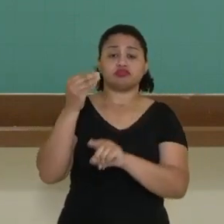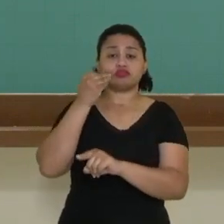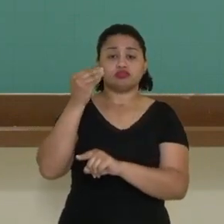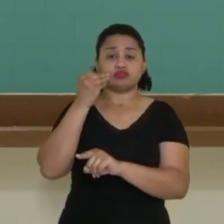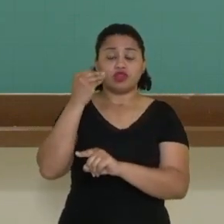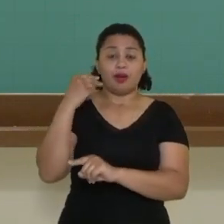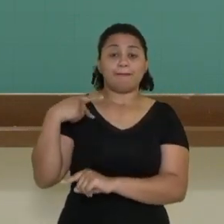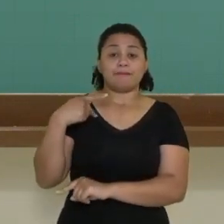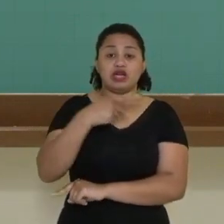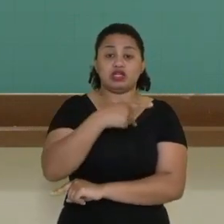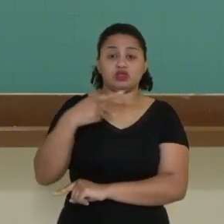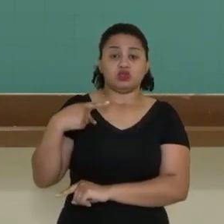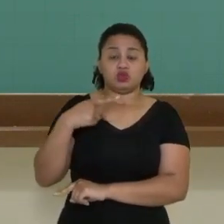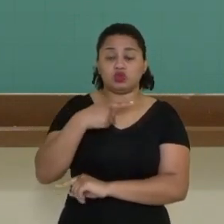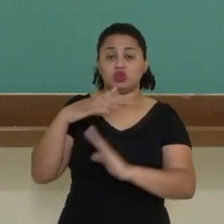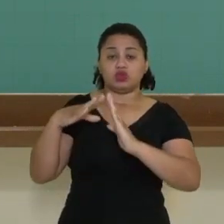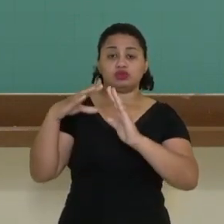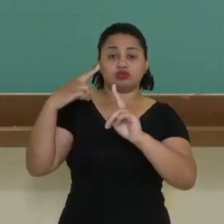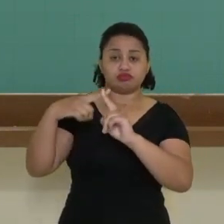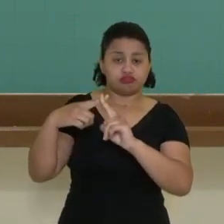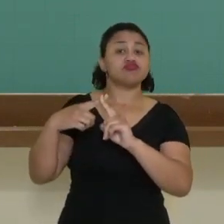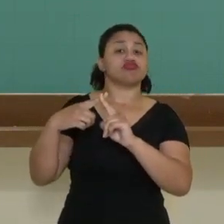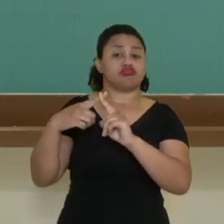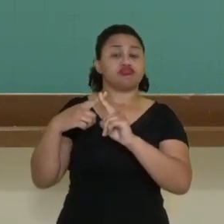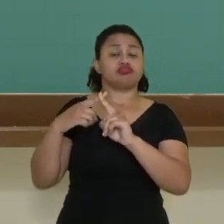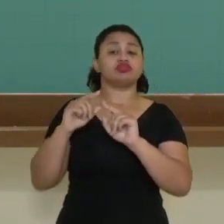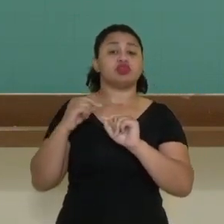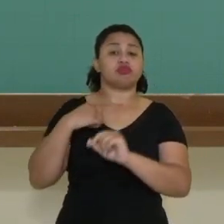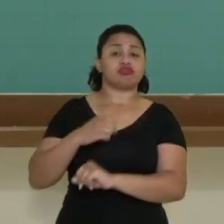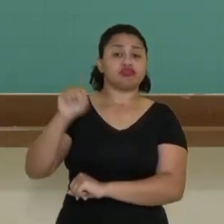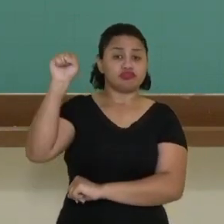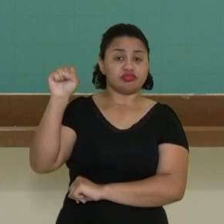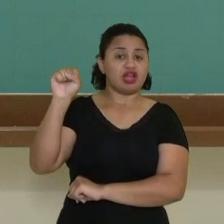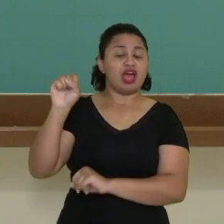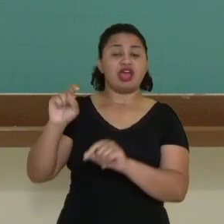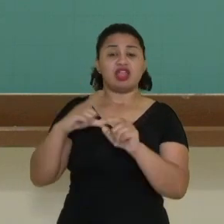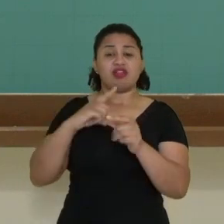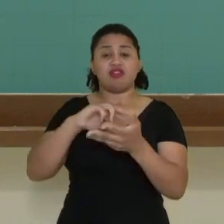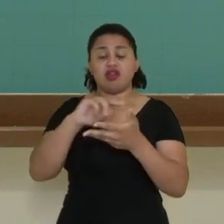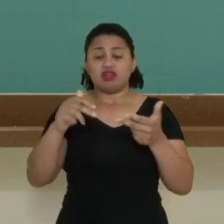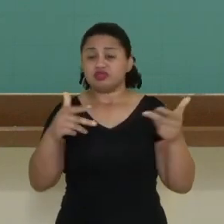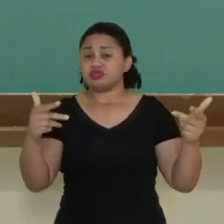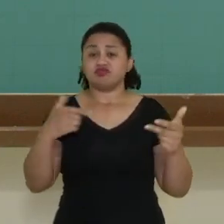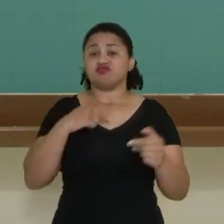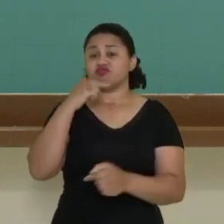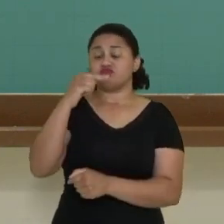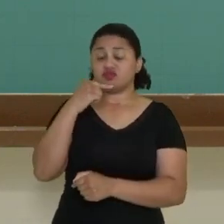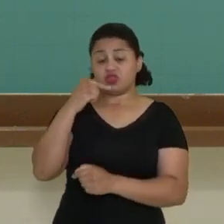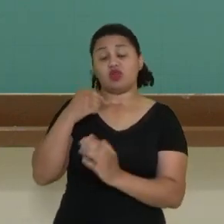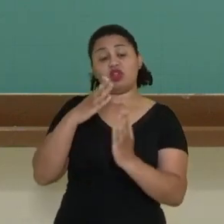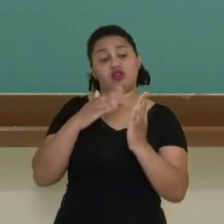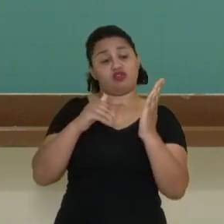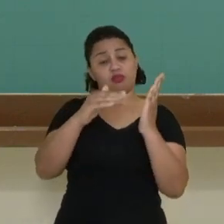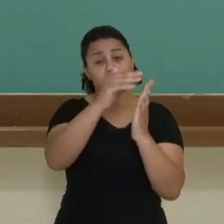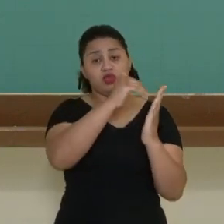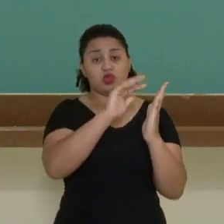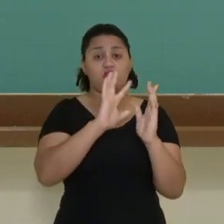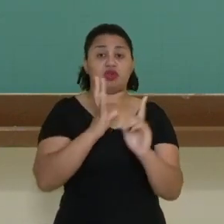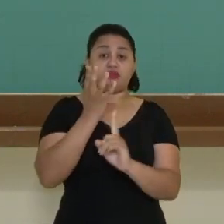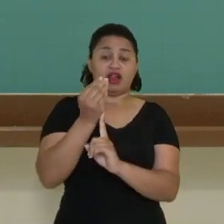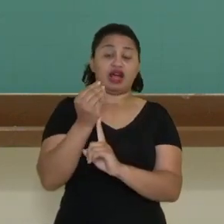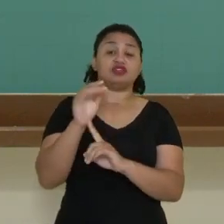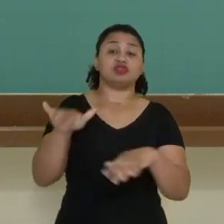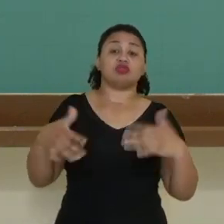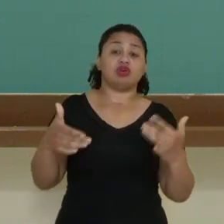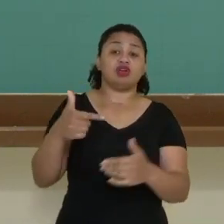pastor de uma igreja protestante, e ele não vingou em muitos trabalhos. Ele acabou indo para a pintura, para a arte, aos 27 anos,